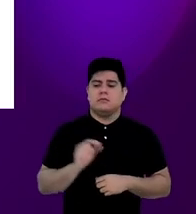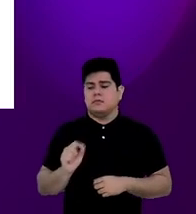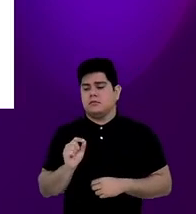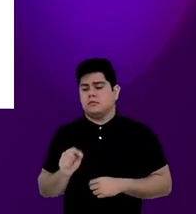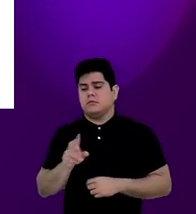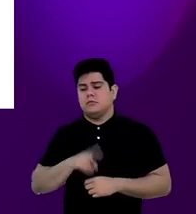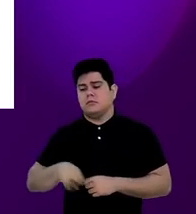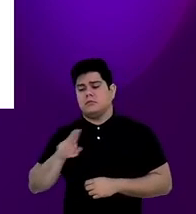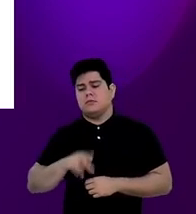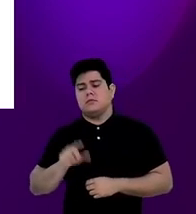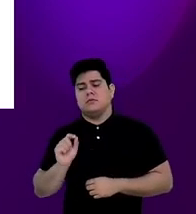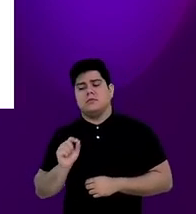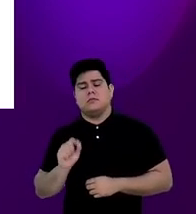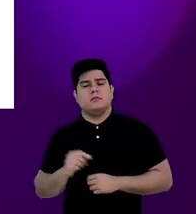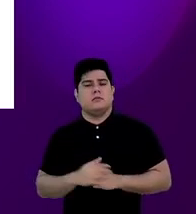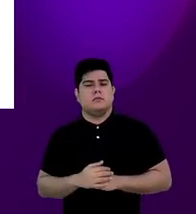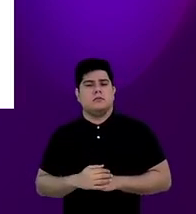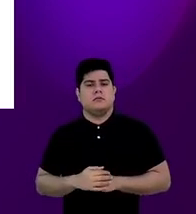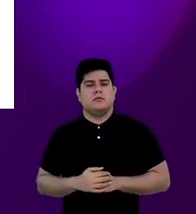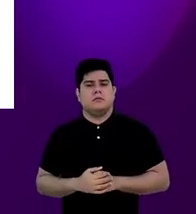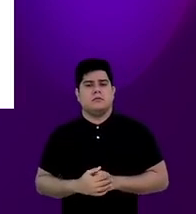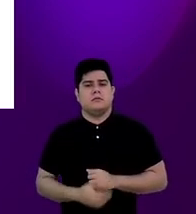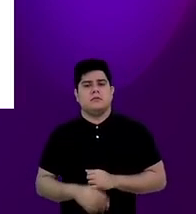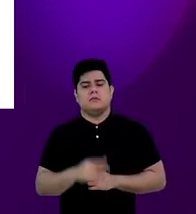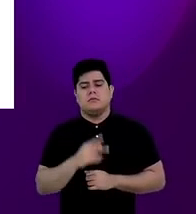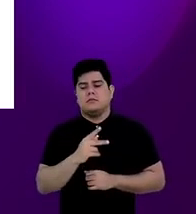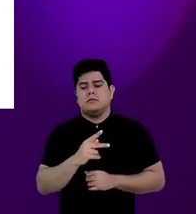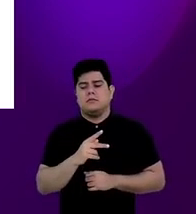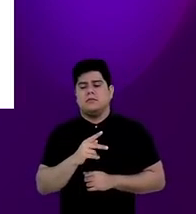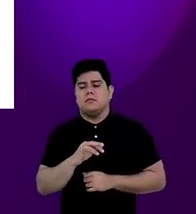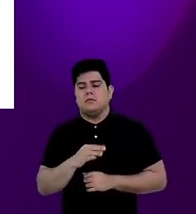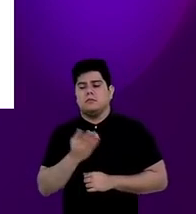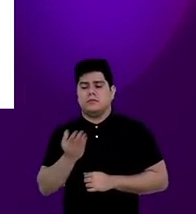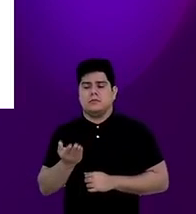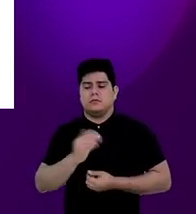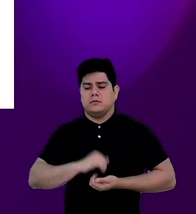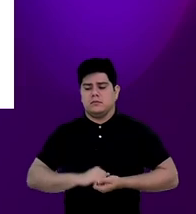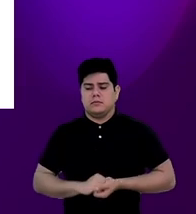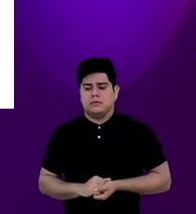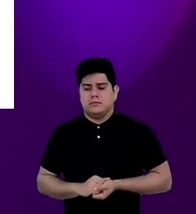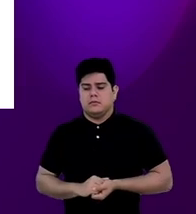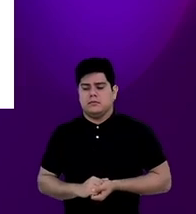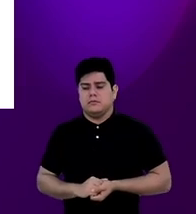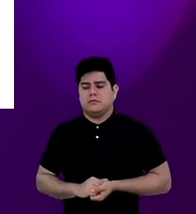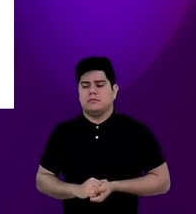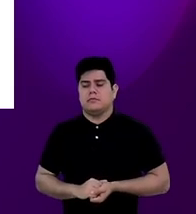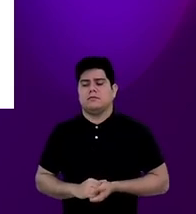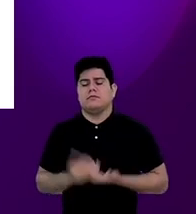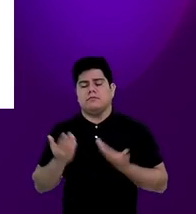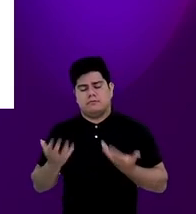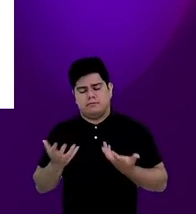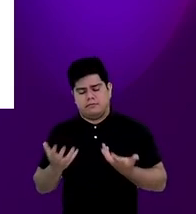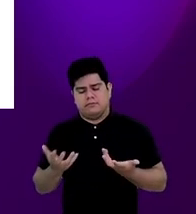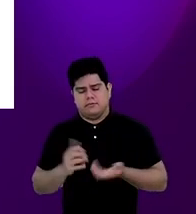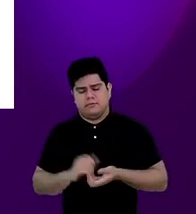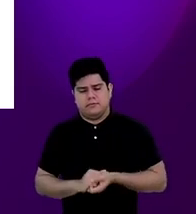Utilizando, por exemplo, GPRC5D e BCMA. Com isso, gostaria de